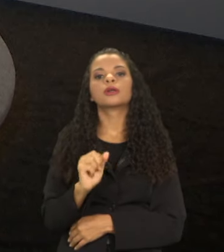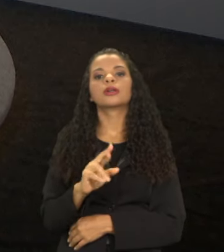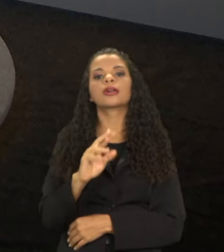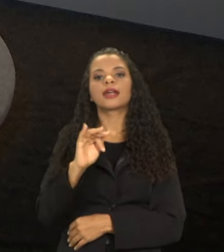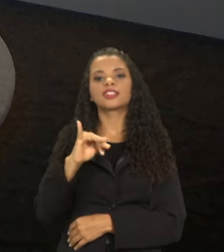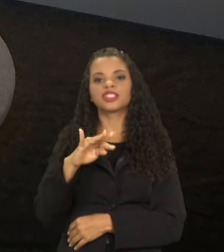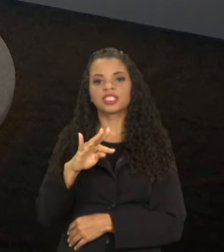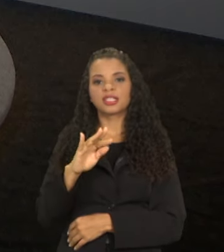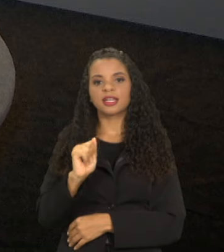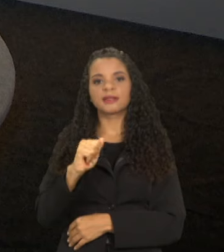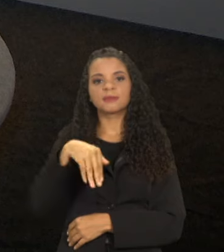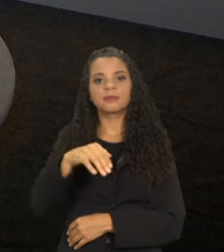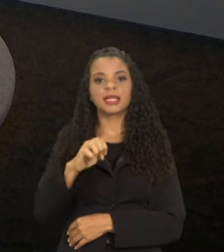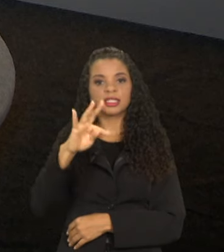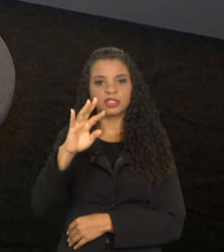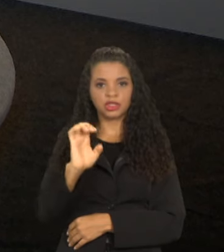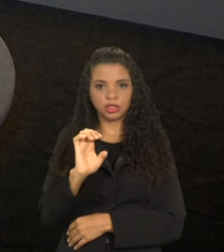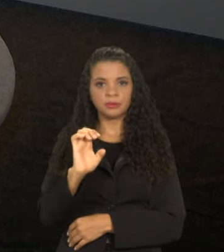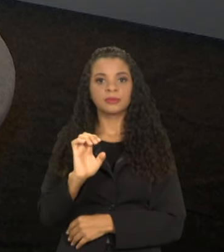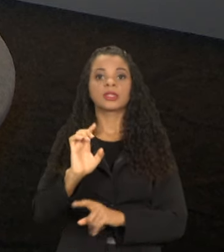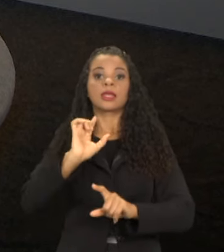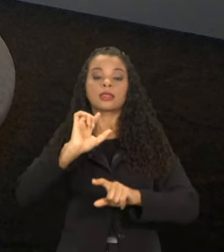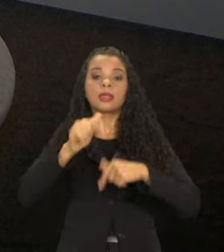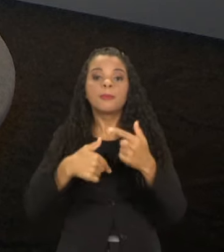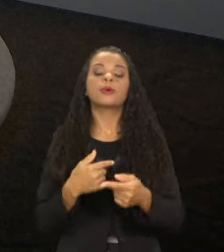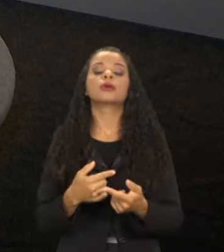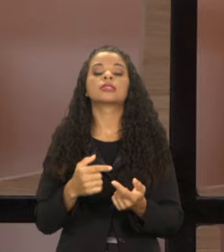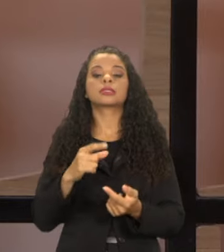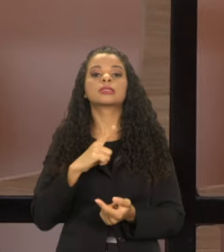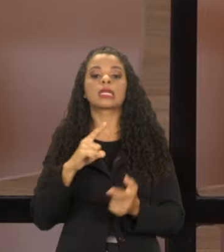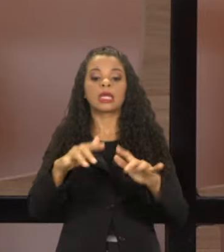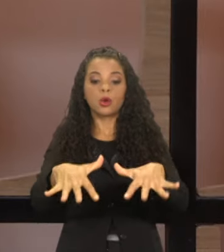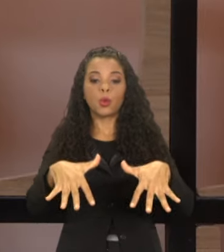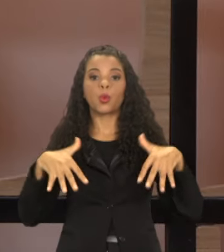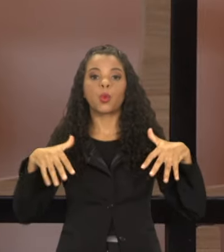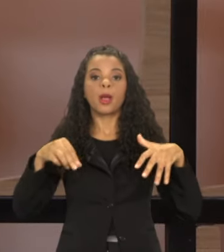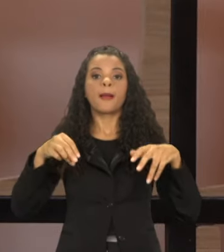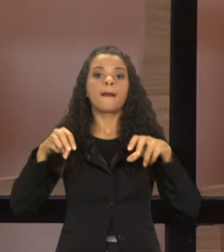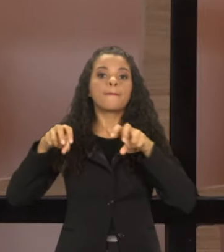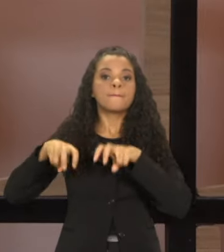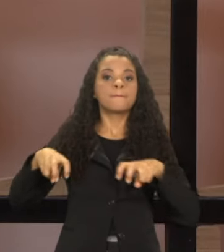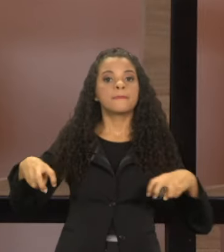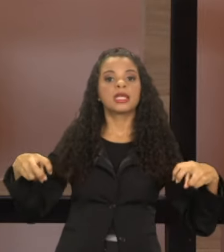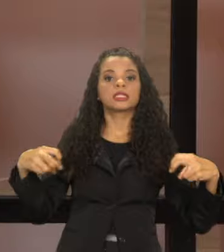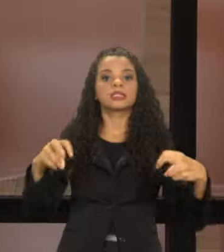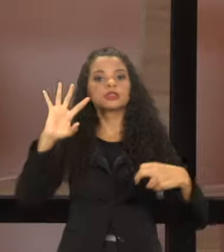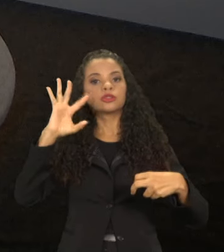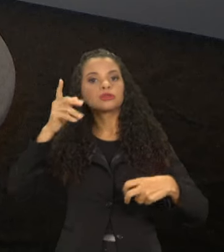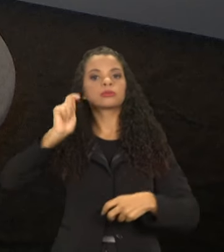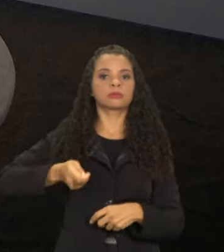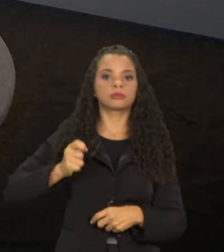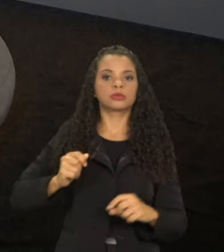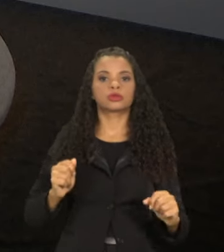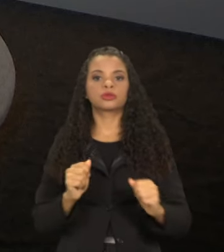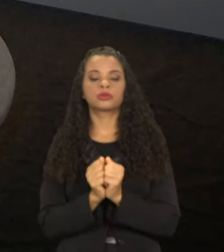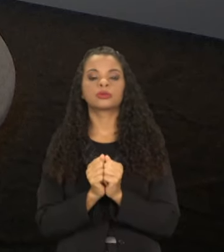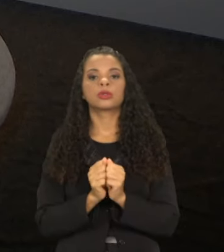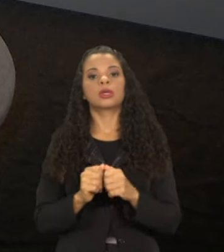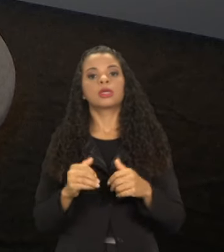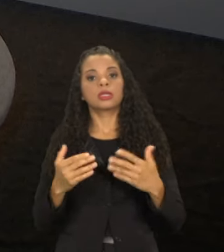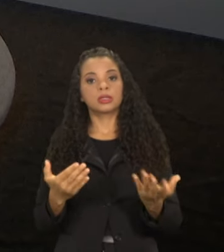ser submetido ao plenário. Vindo hoje o referendo e também a ADPF, eu acredito que decidindo